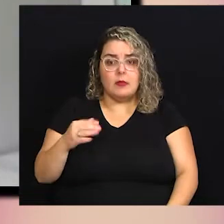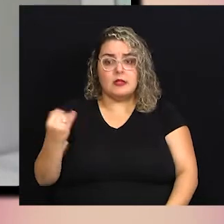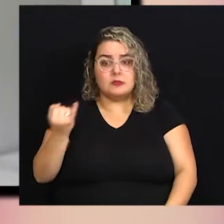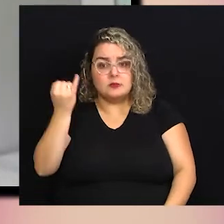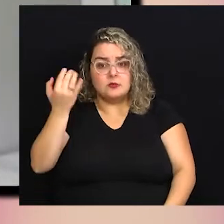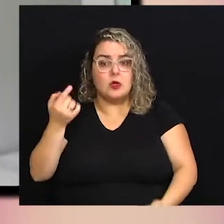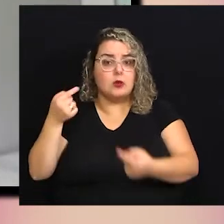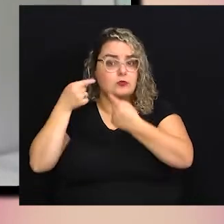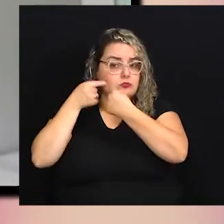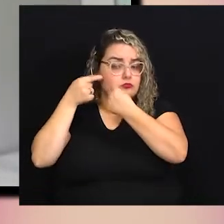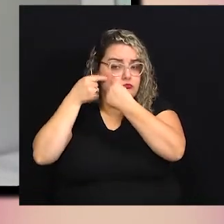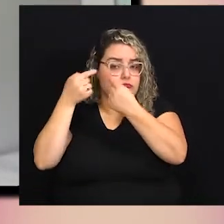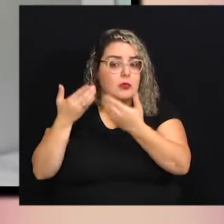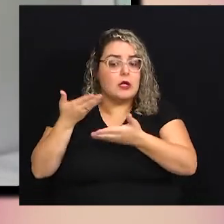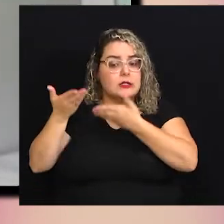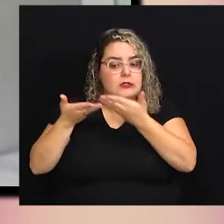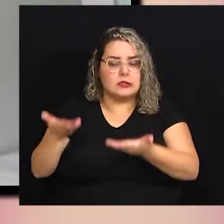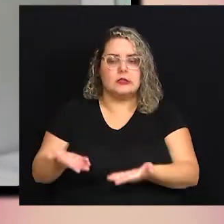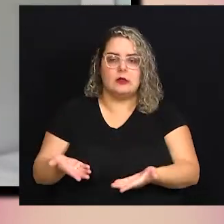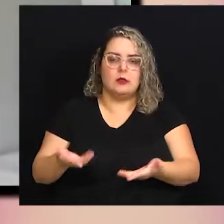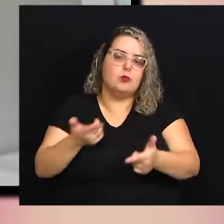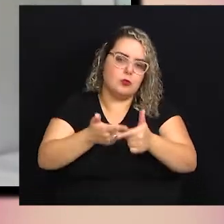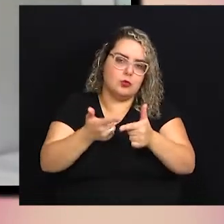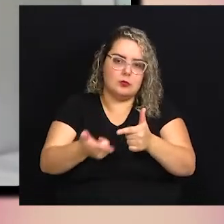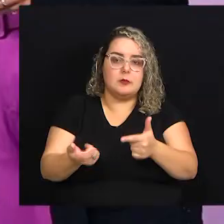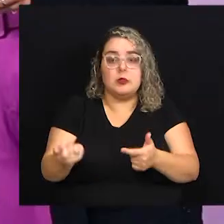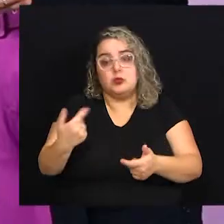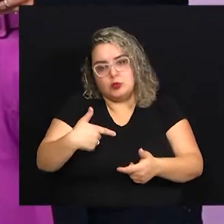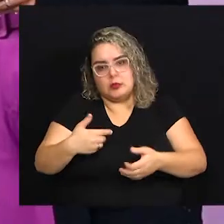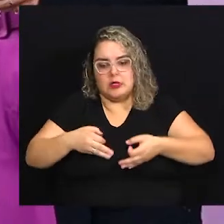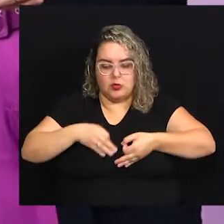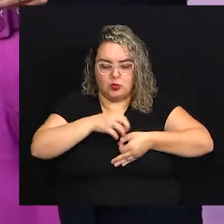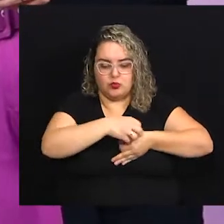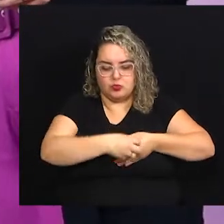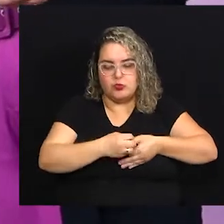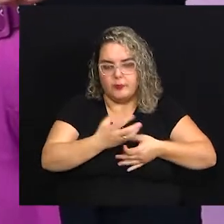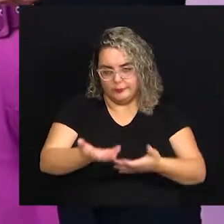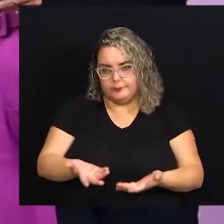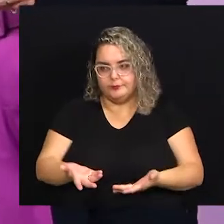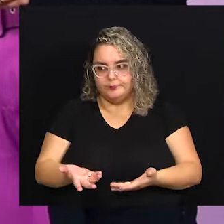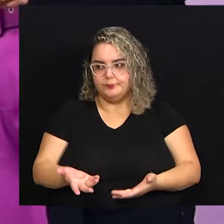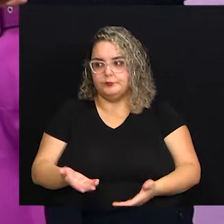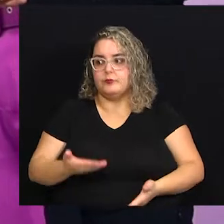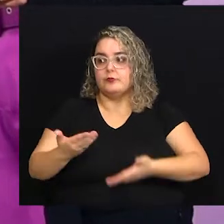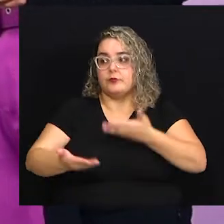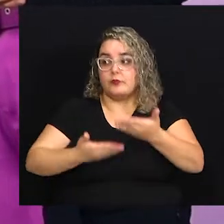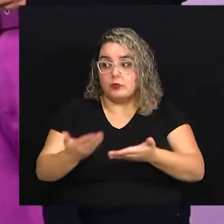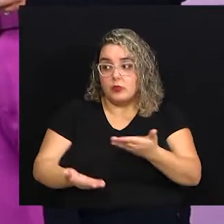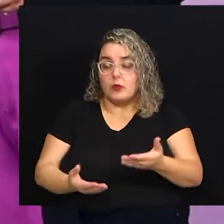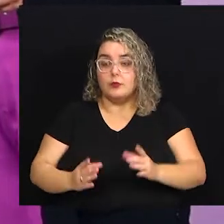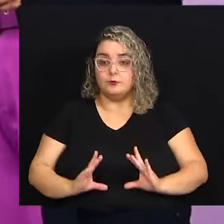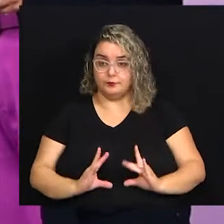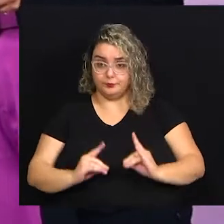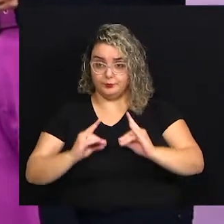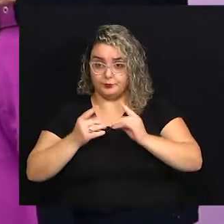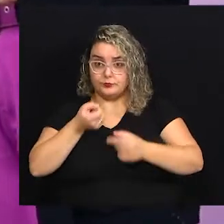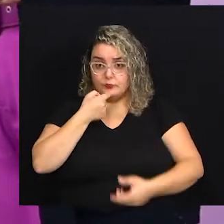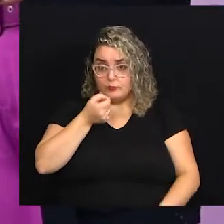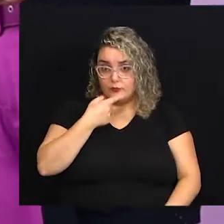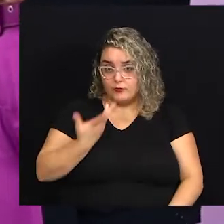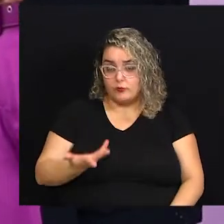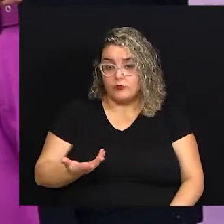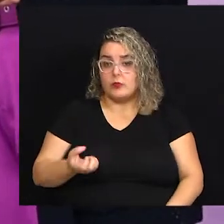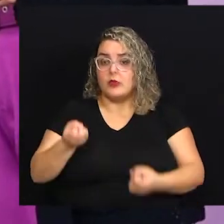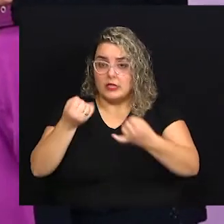momento, é mais importante tratar a paciente. Doutora, esse tratamento é com base em